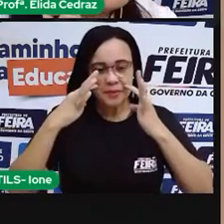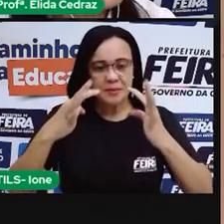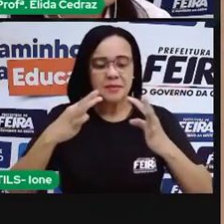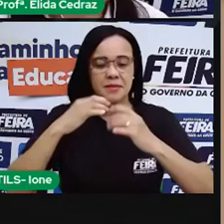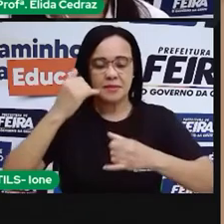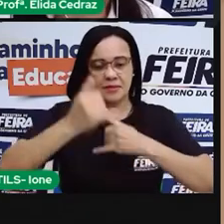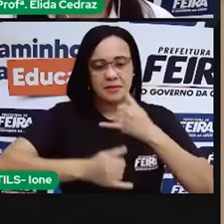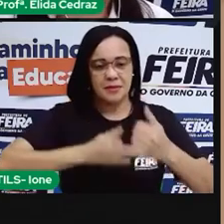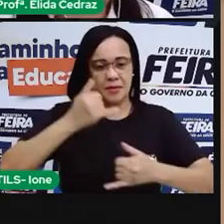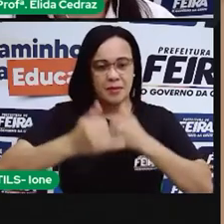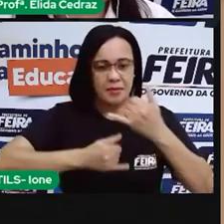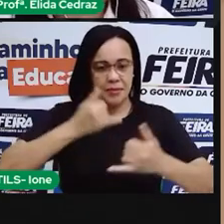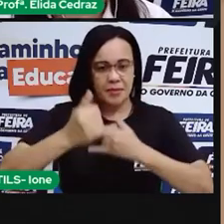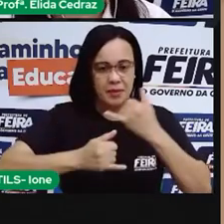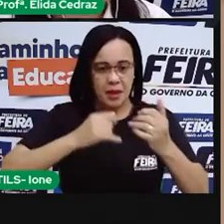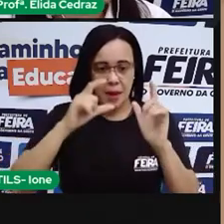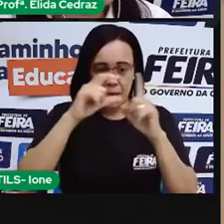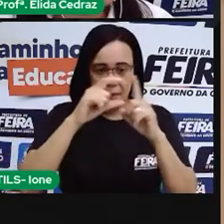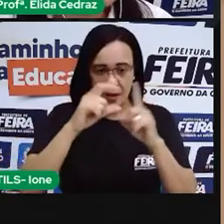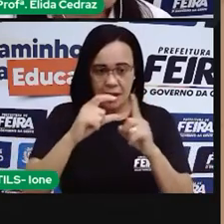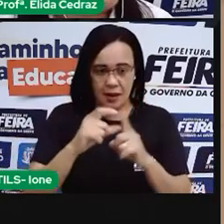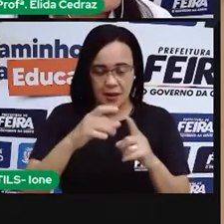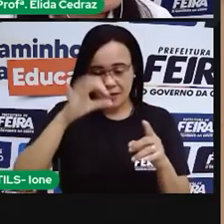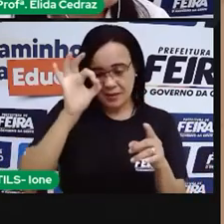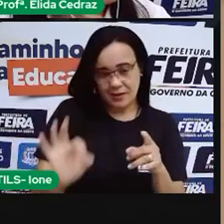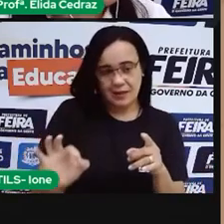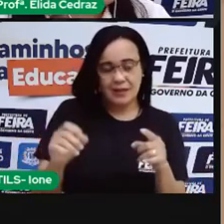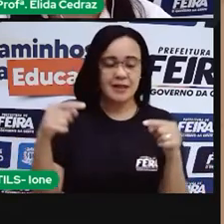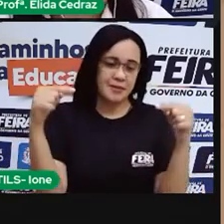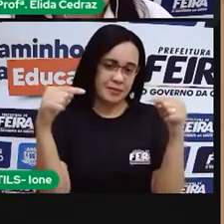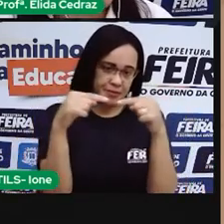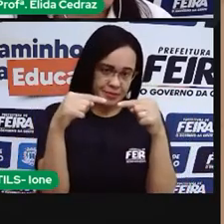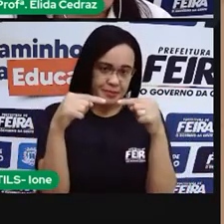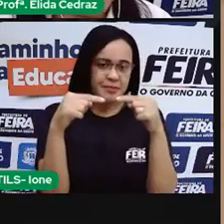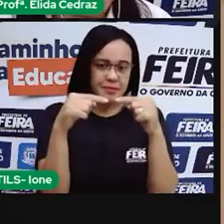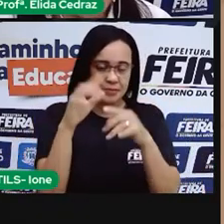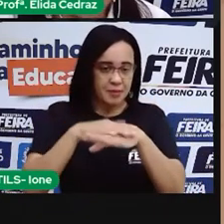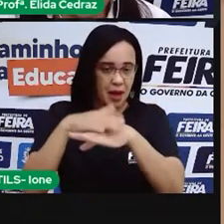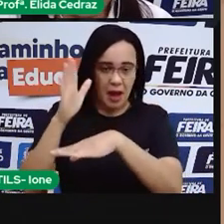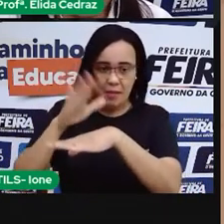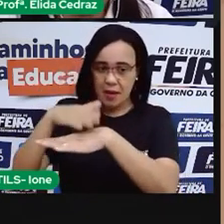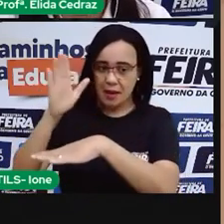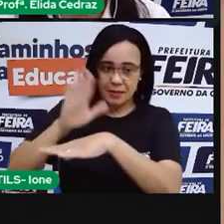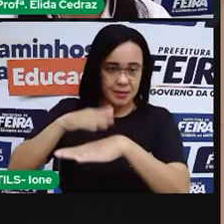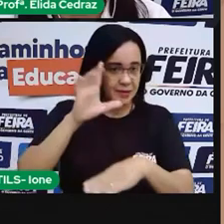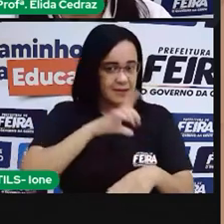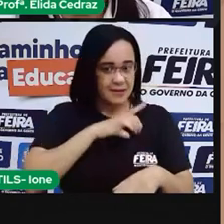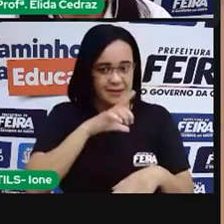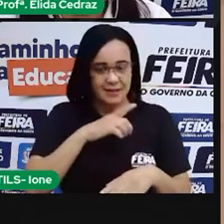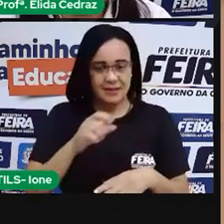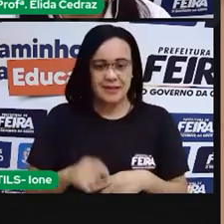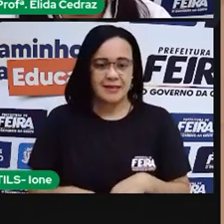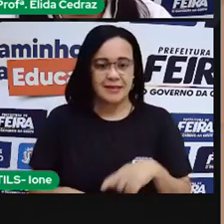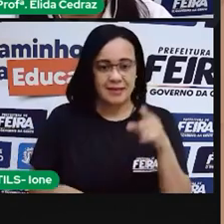nós escrevemos as palavrinhas. E agora no nível 3 temos mais topeiras para acertar. Uma,